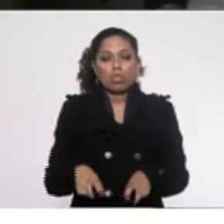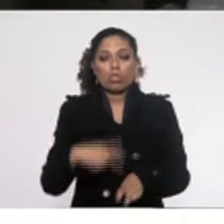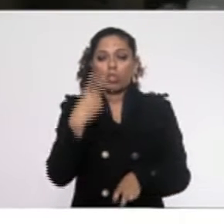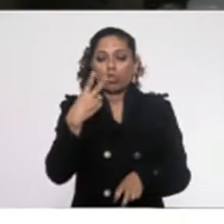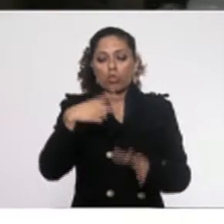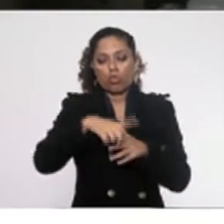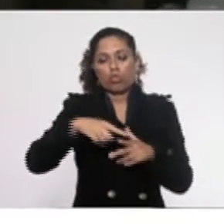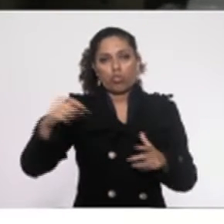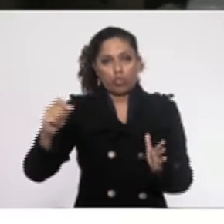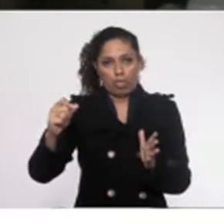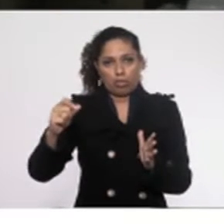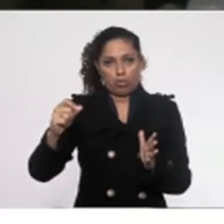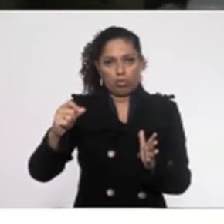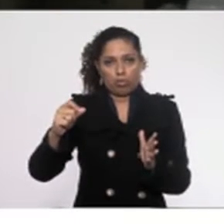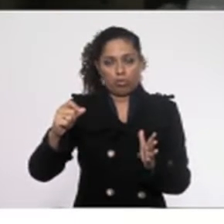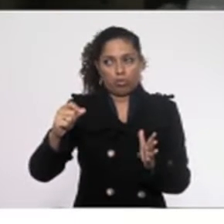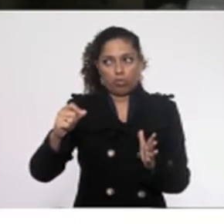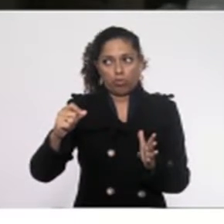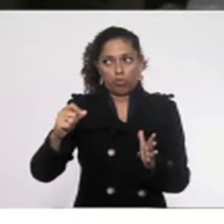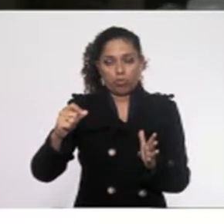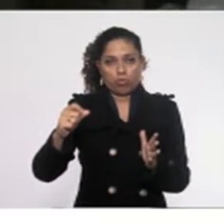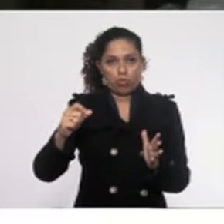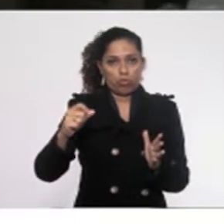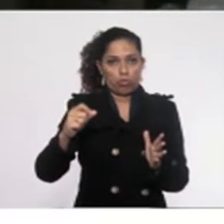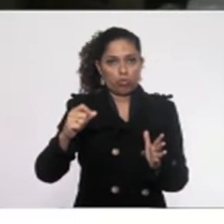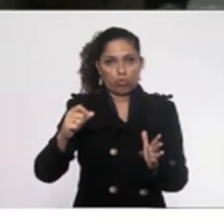2 destaques